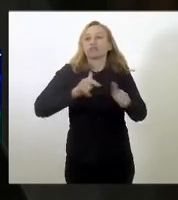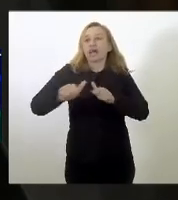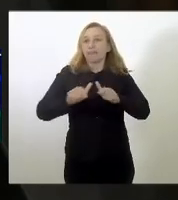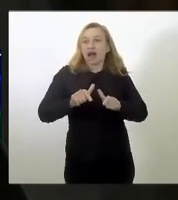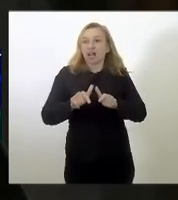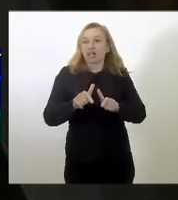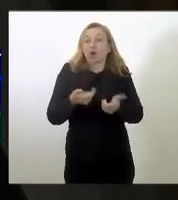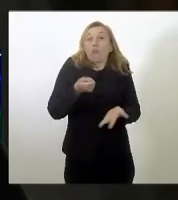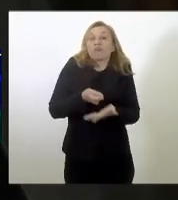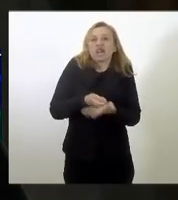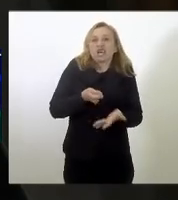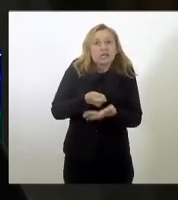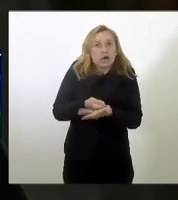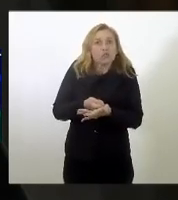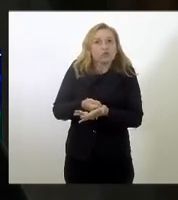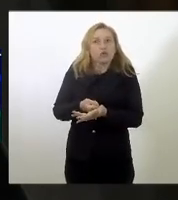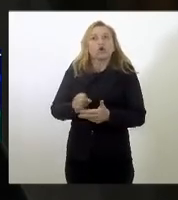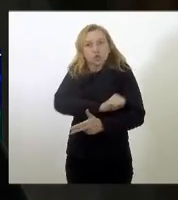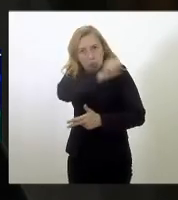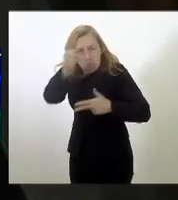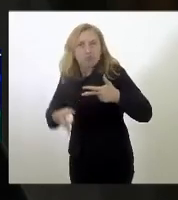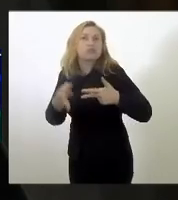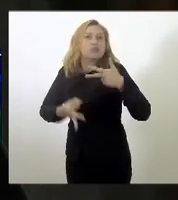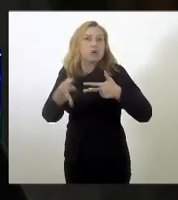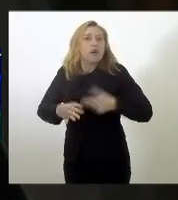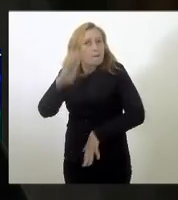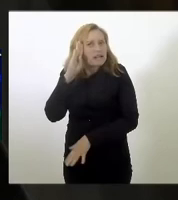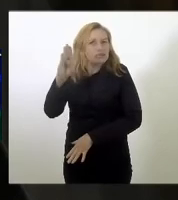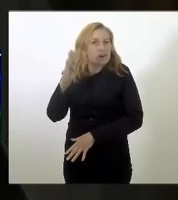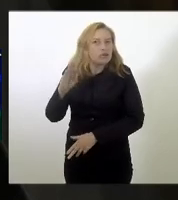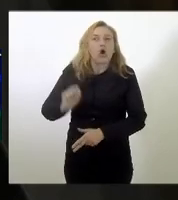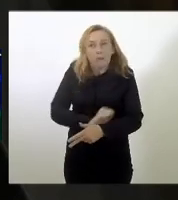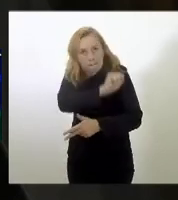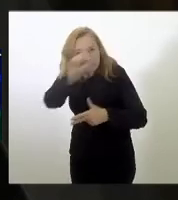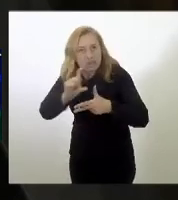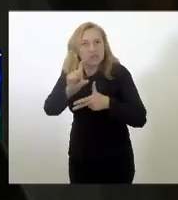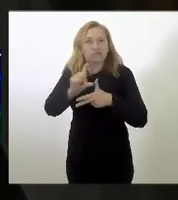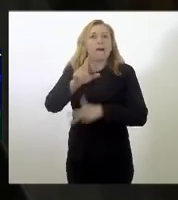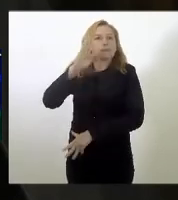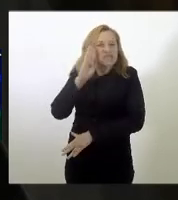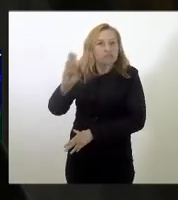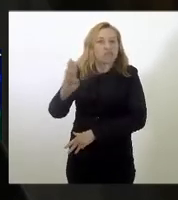sendo obrigações dos poderes públicos, principalmente do Poder Executivo.